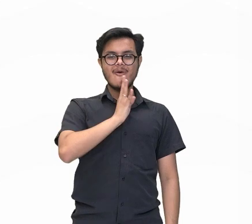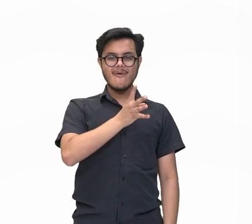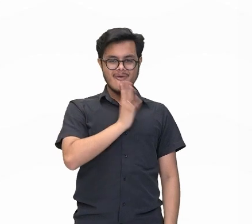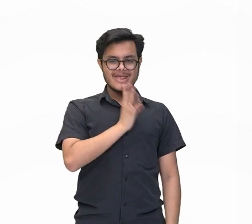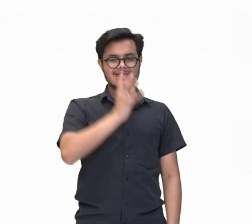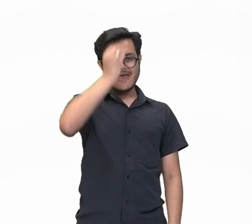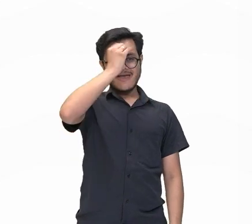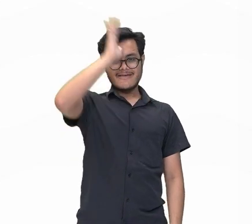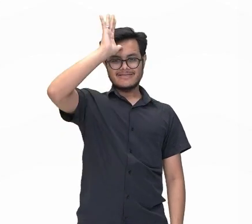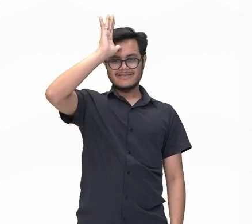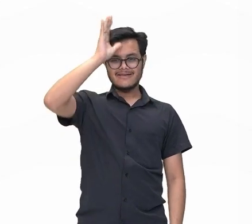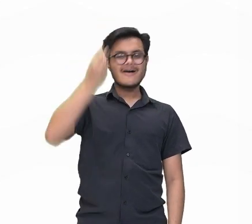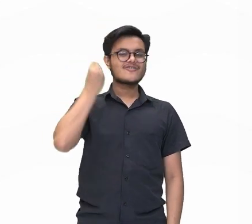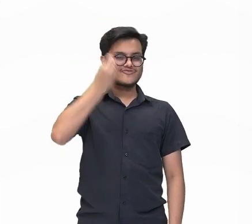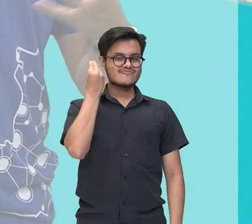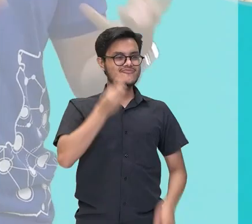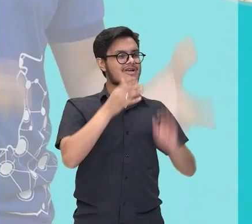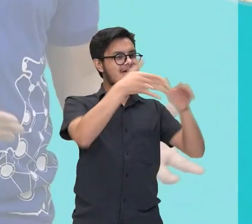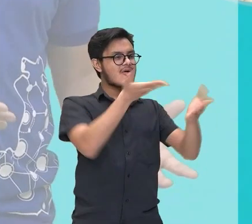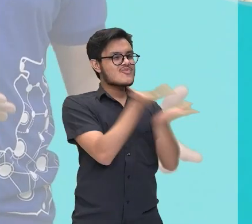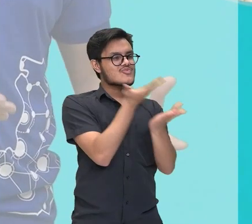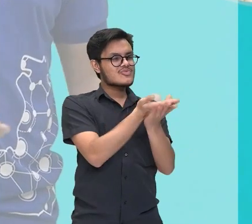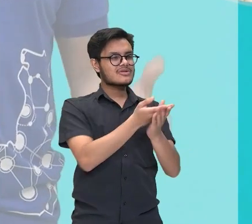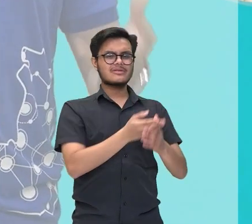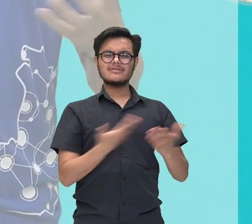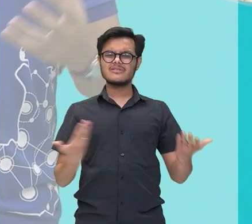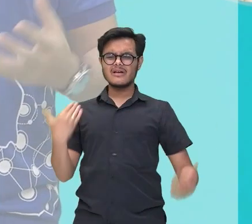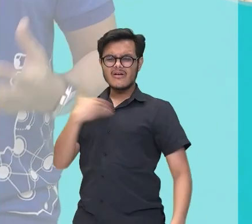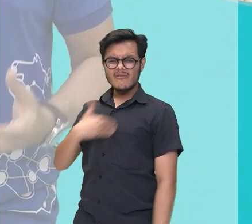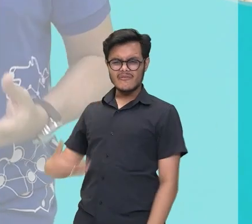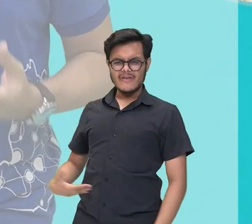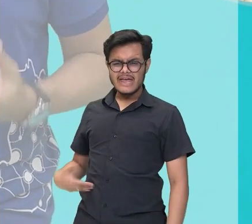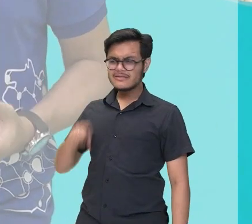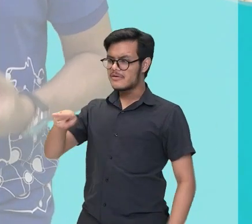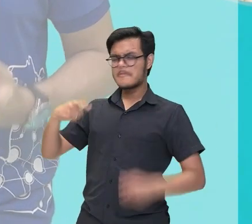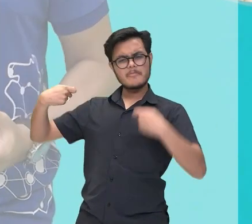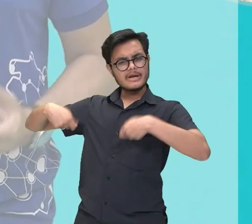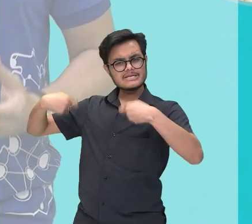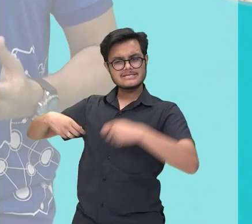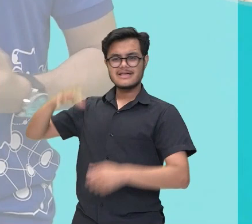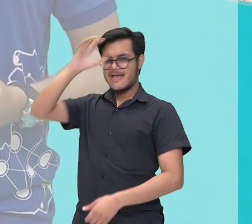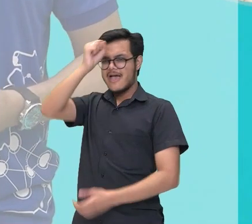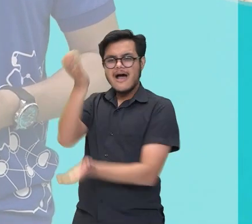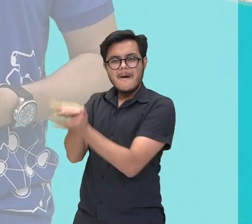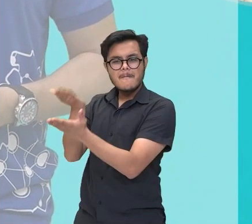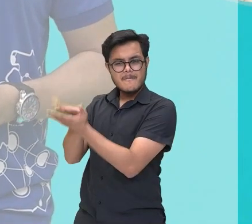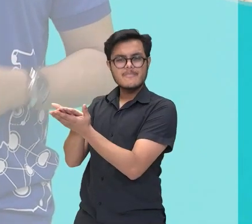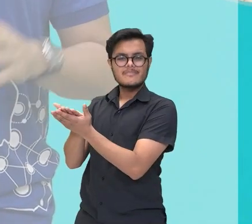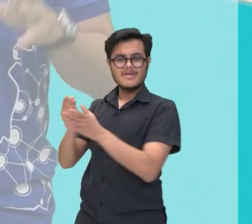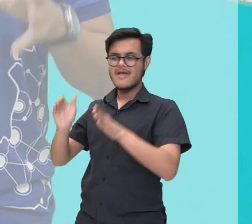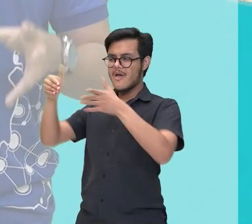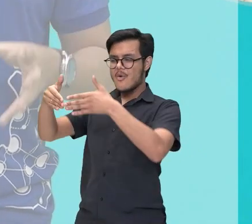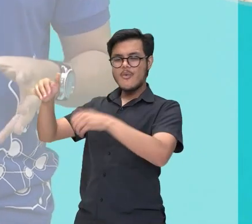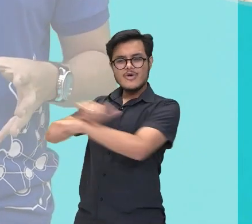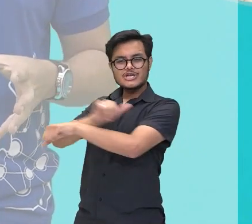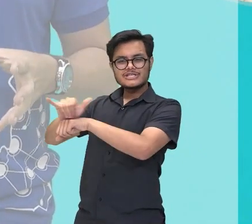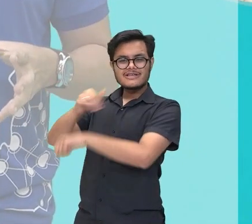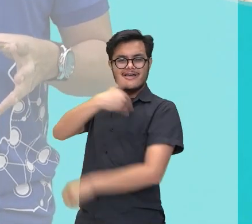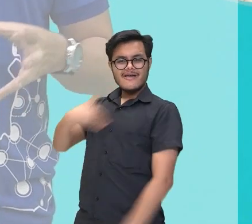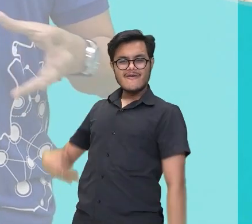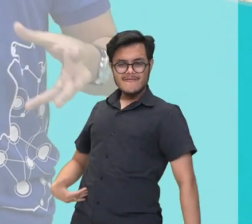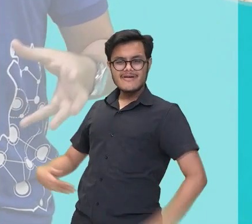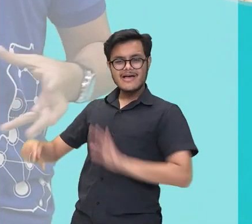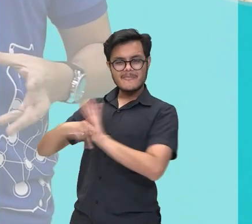ter um conhecimento especializado. Para governar um país, você também precisa ter, né, um conhecimento